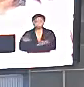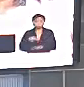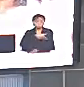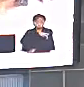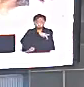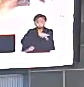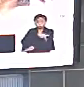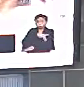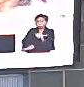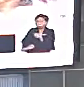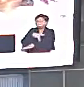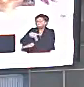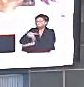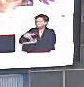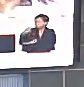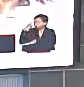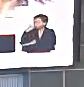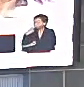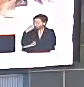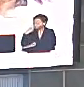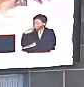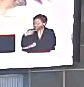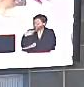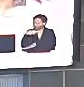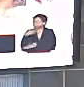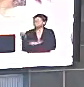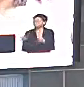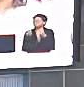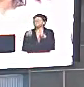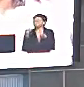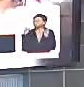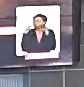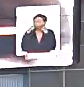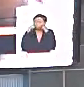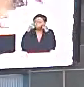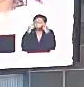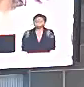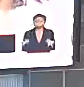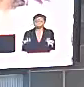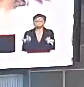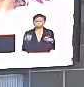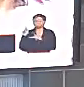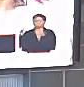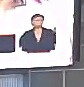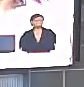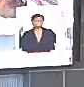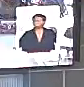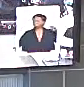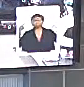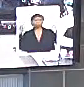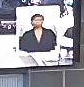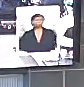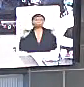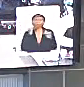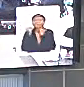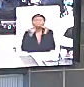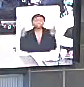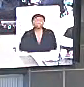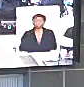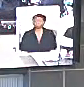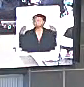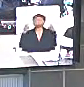nós cegos vivemos sem vergonha por quê ninguém nos olha parece que a gente tá vivendo no mundo do do céo pior que a